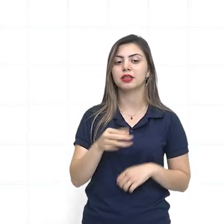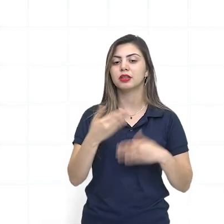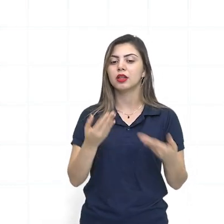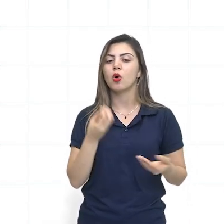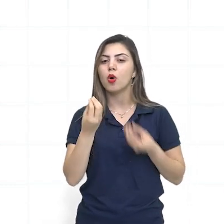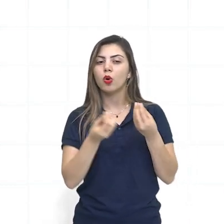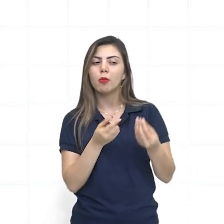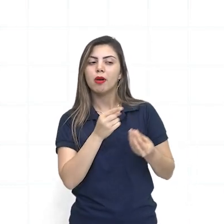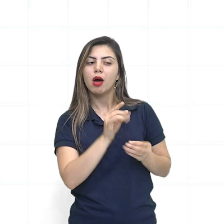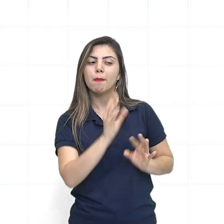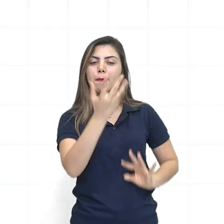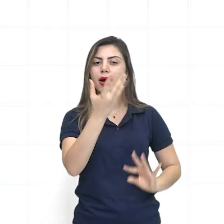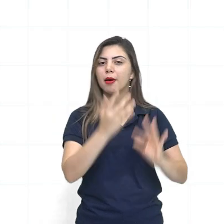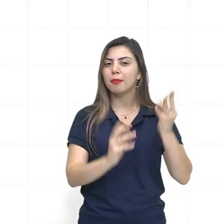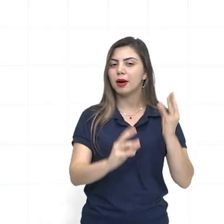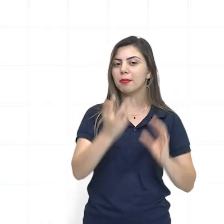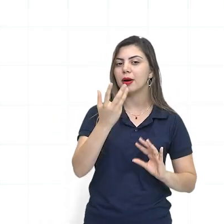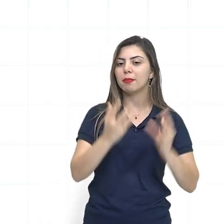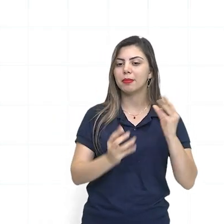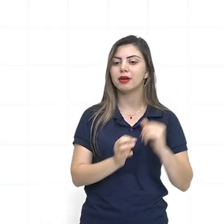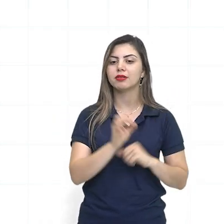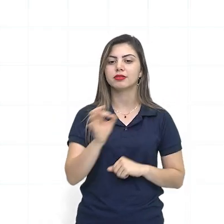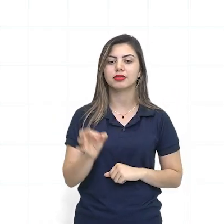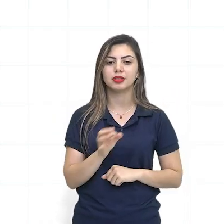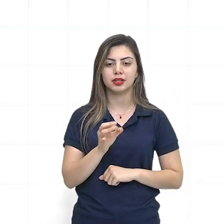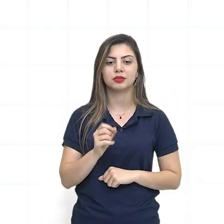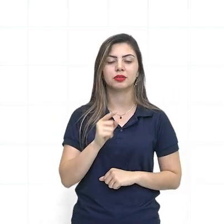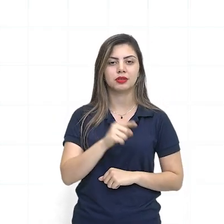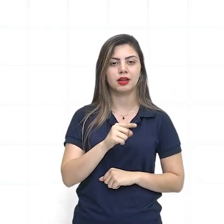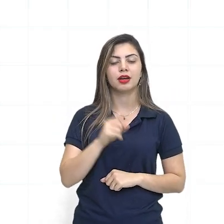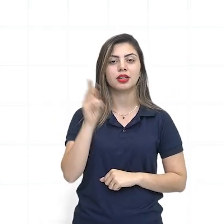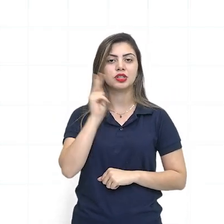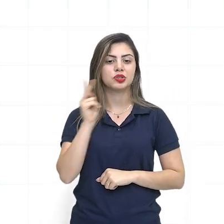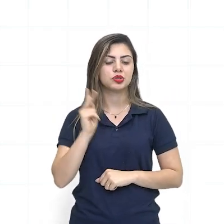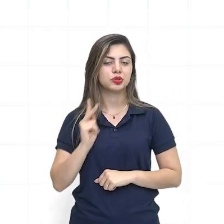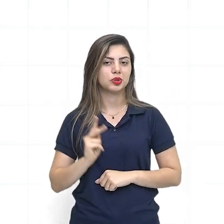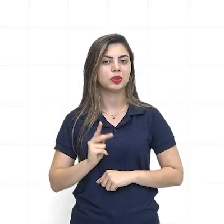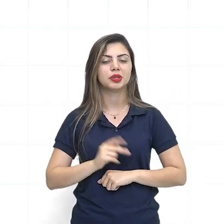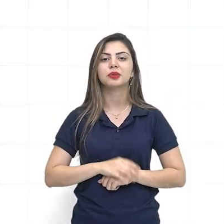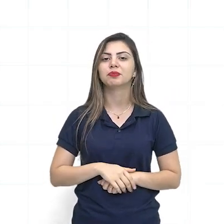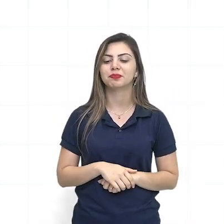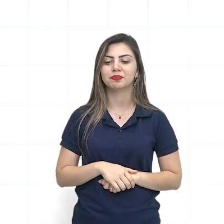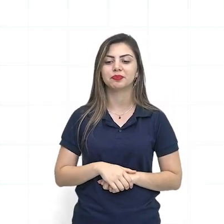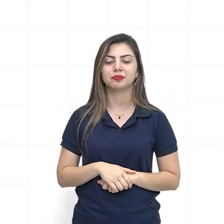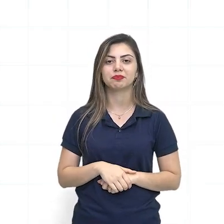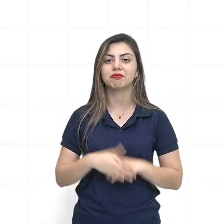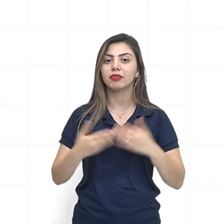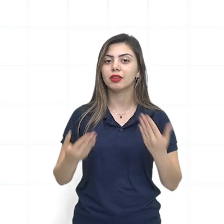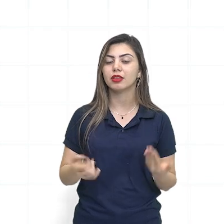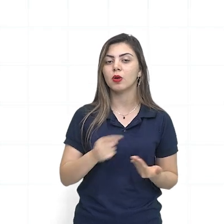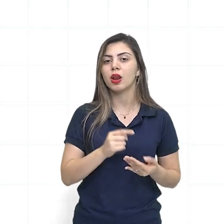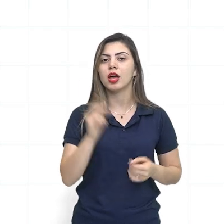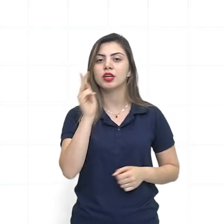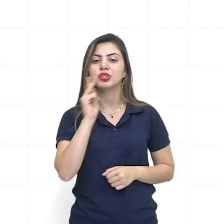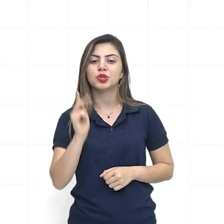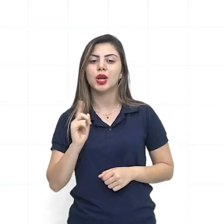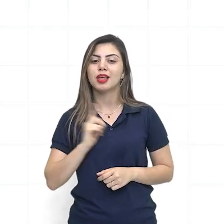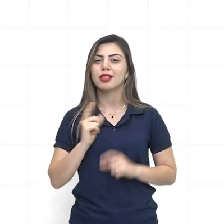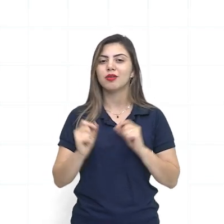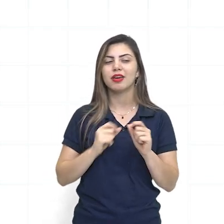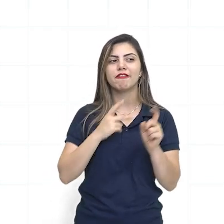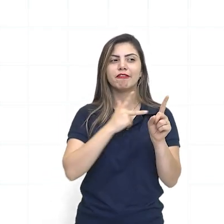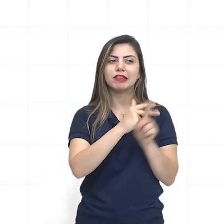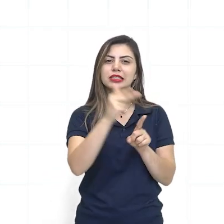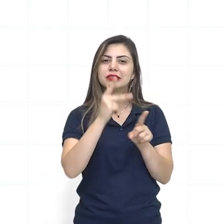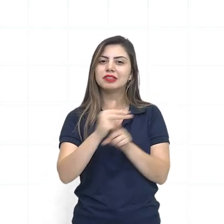é que acontece, como é que aconteceu, né, a história de um determinado povo, que envolvem